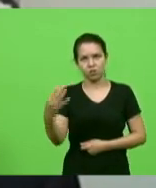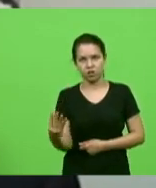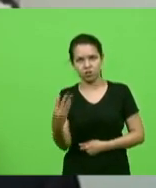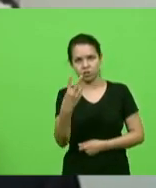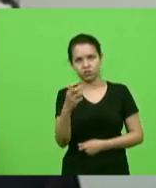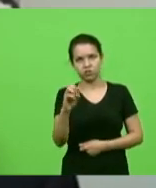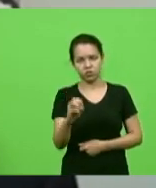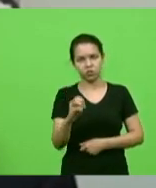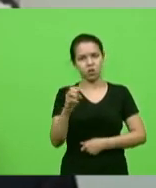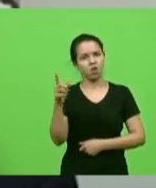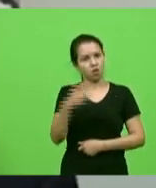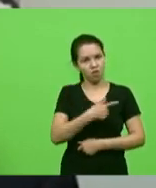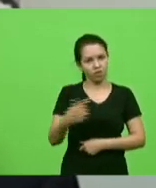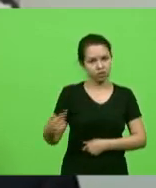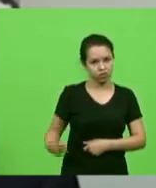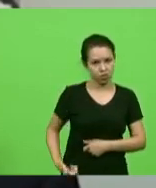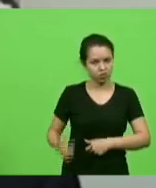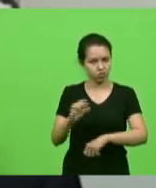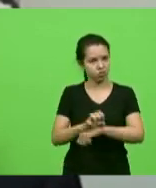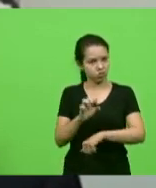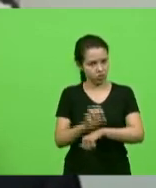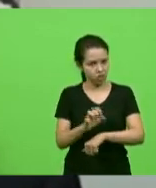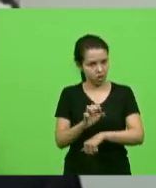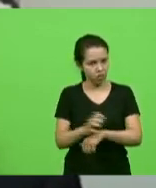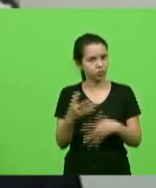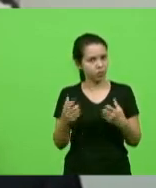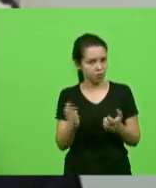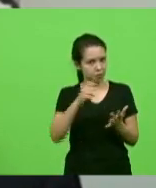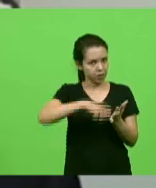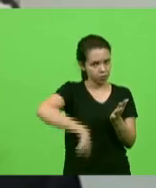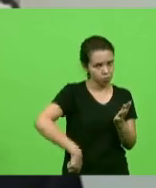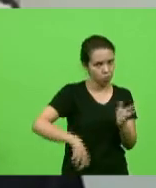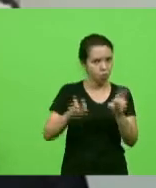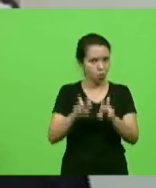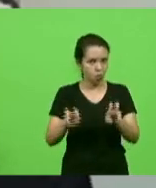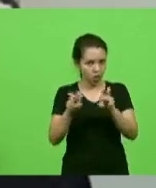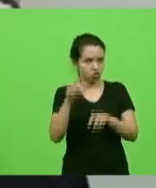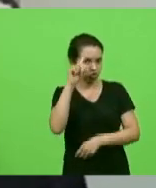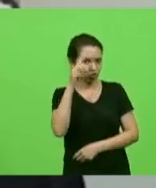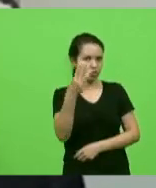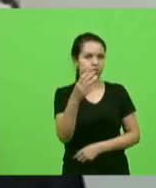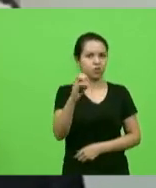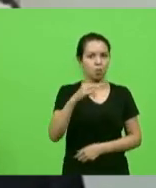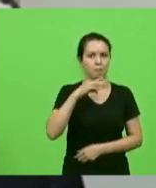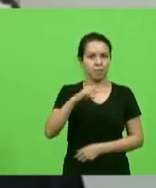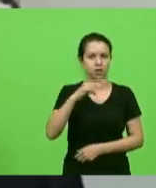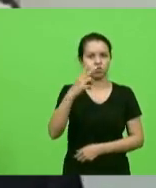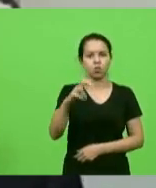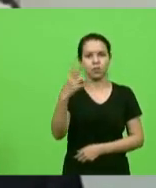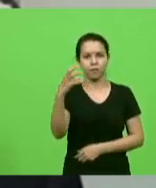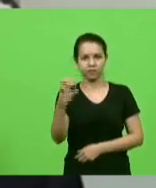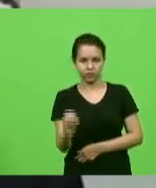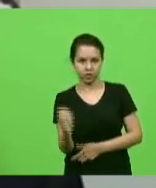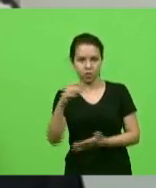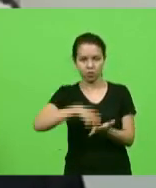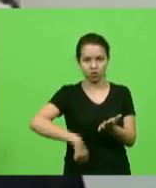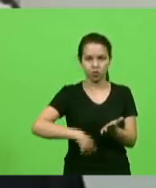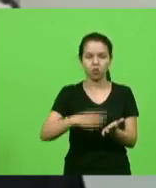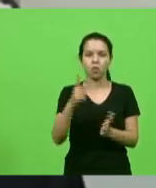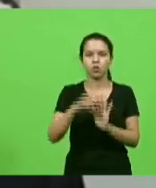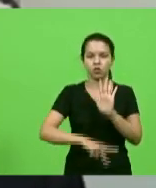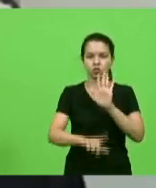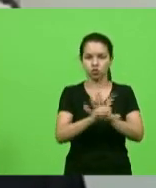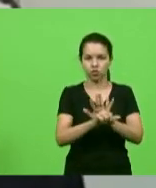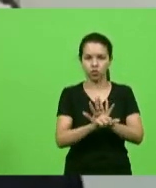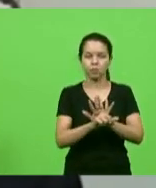cujos autos o governador do Estado afirmou mediante assinatura digital no dia Trinta e Um de Março de 2020 a minuta do projeto